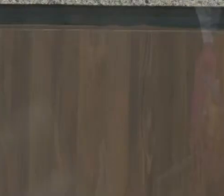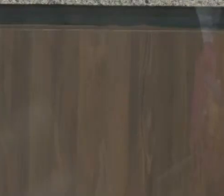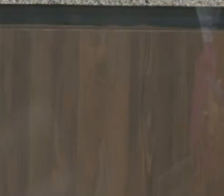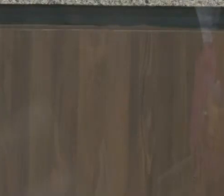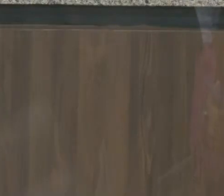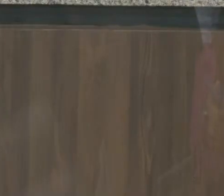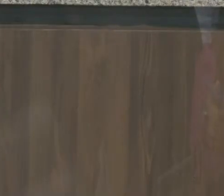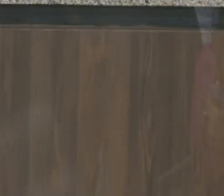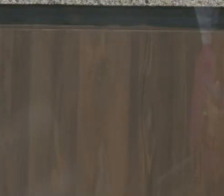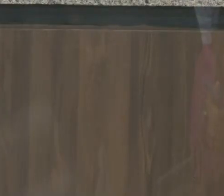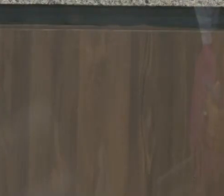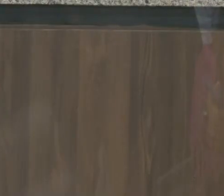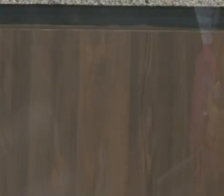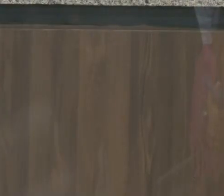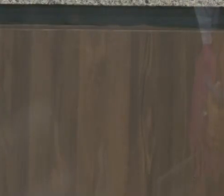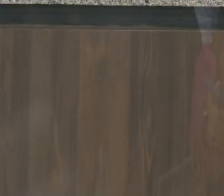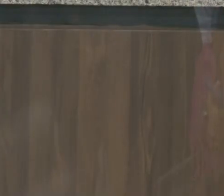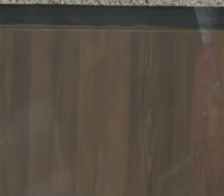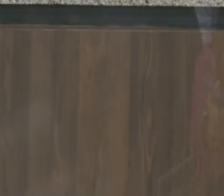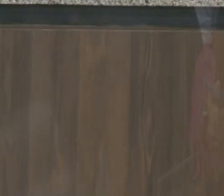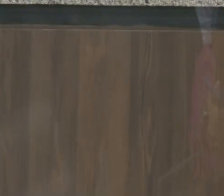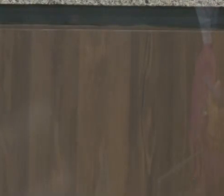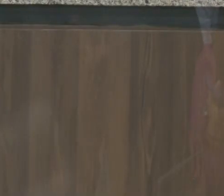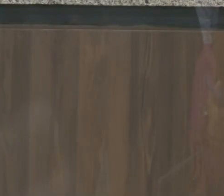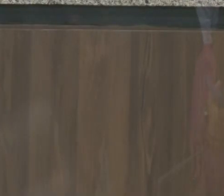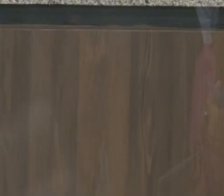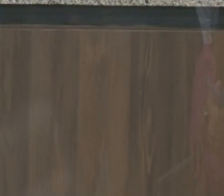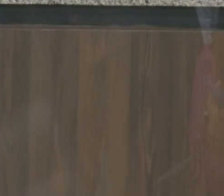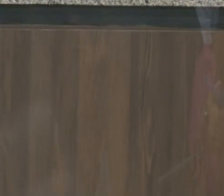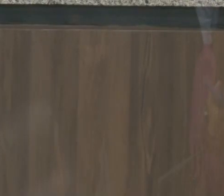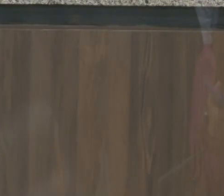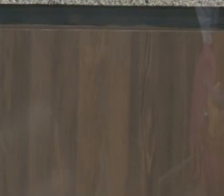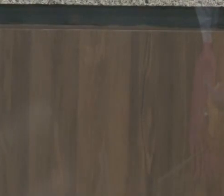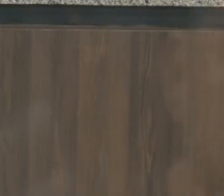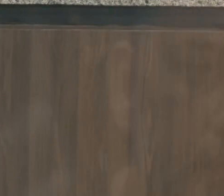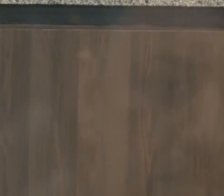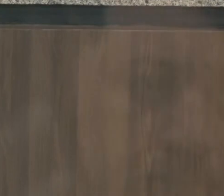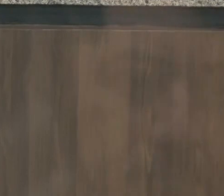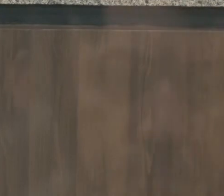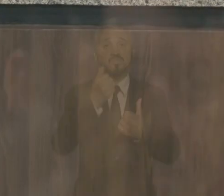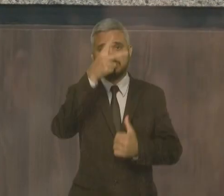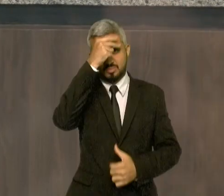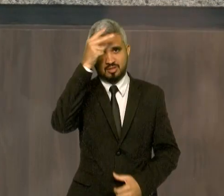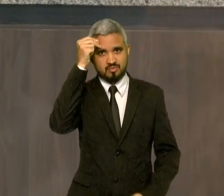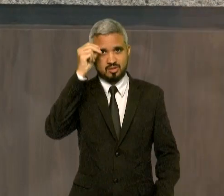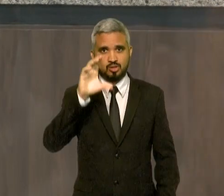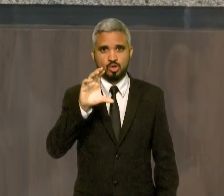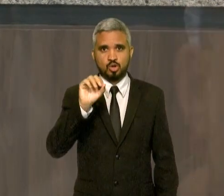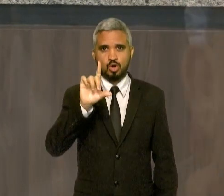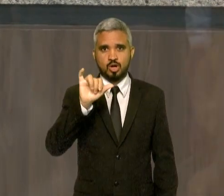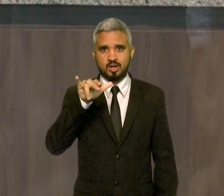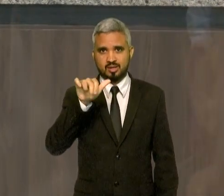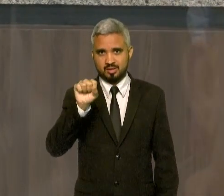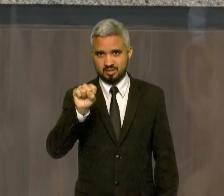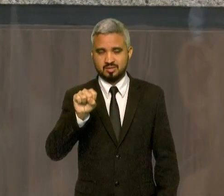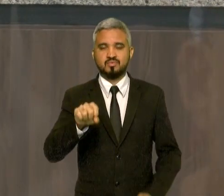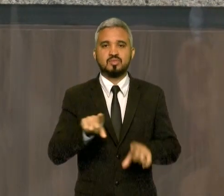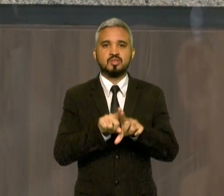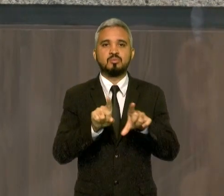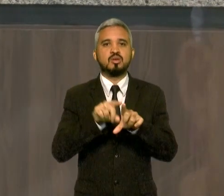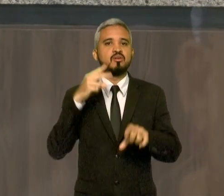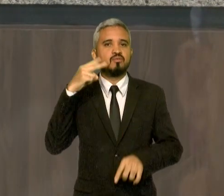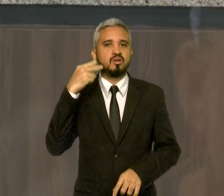Agradeço e registro a presença do senhor João Haroldo, vice-prefeito de Colinas, dos vereadores de